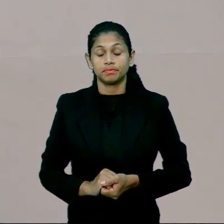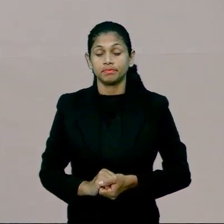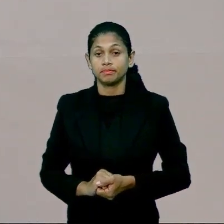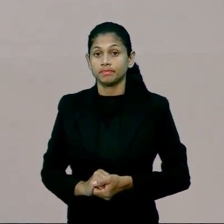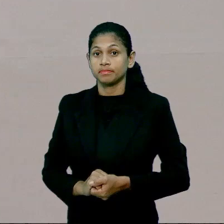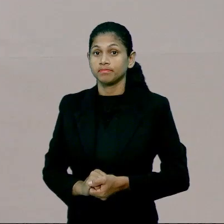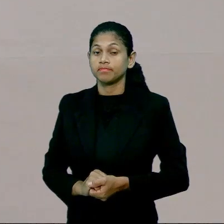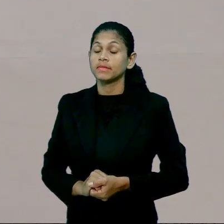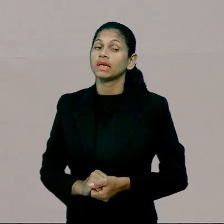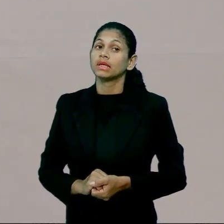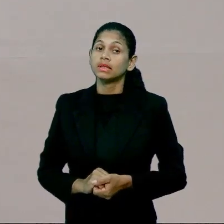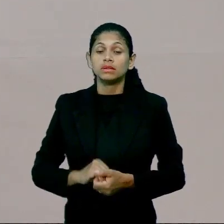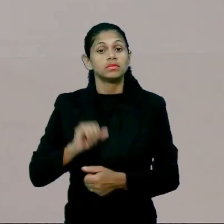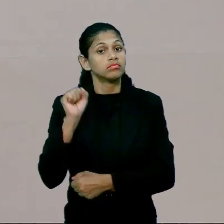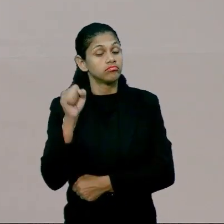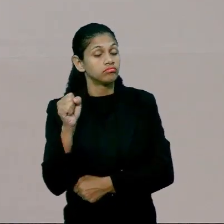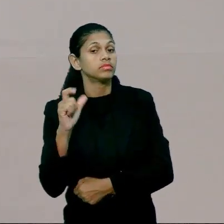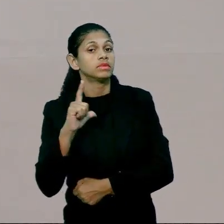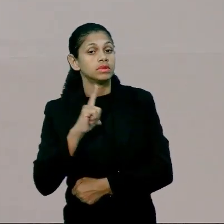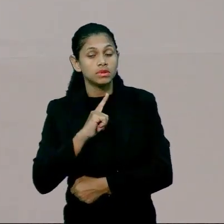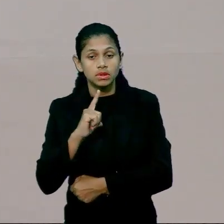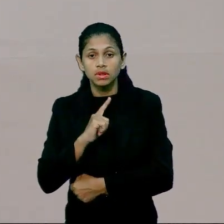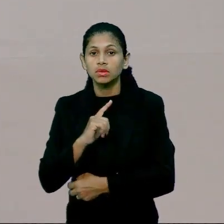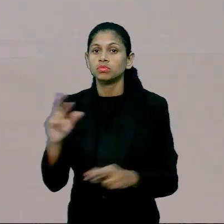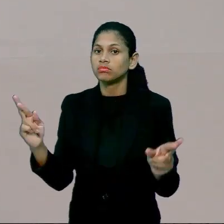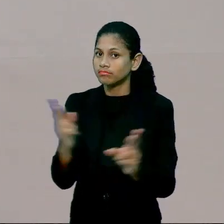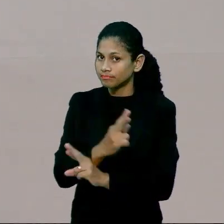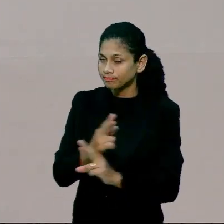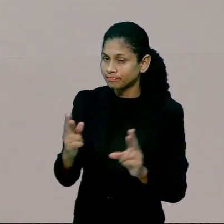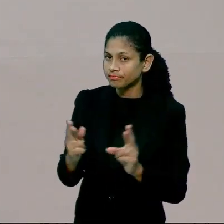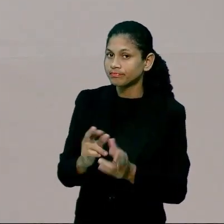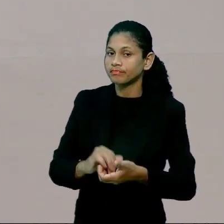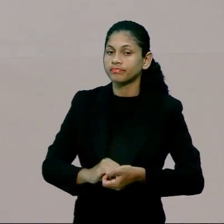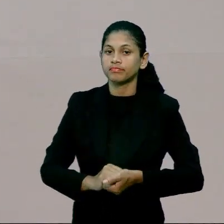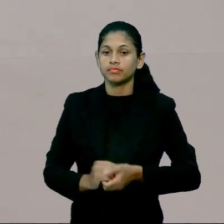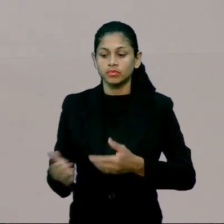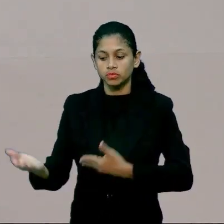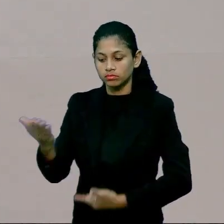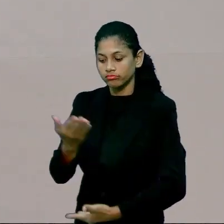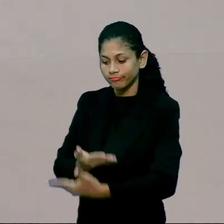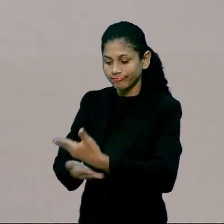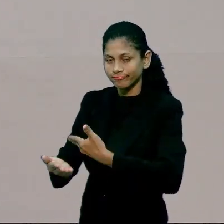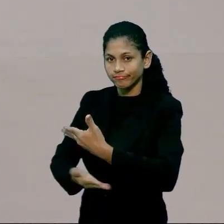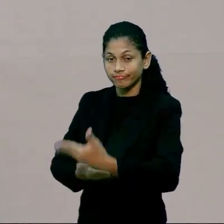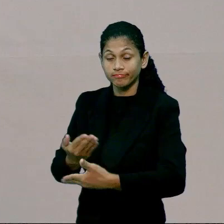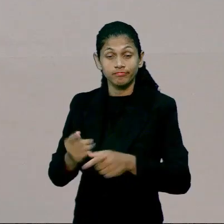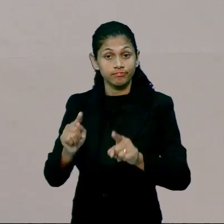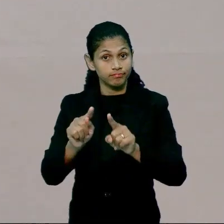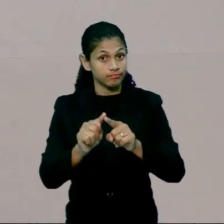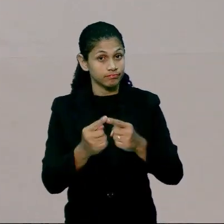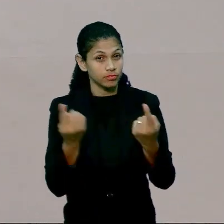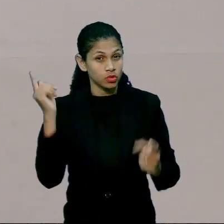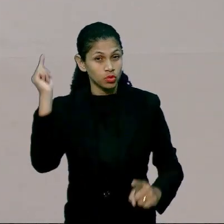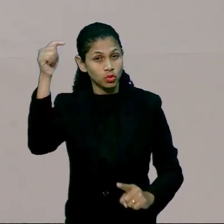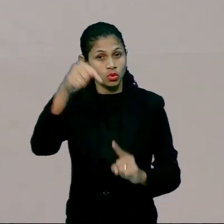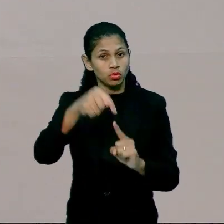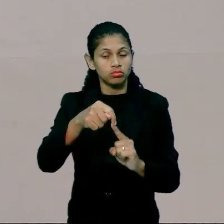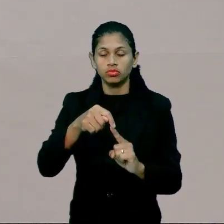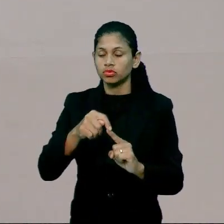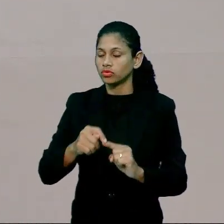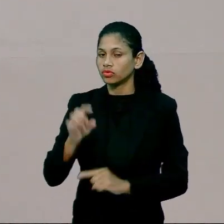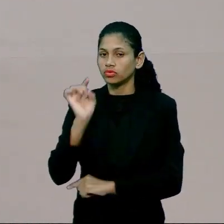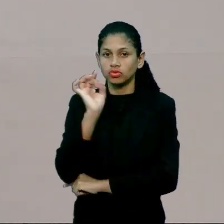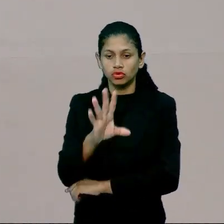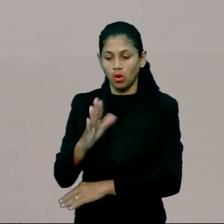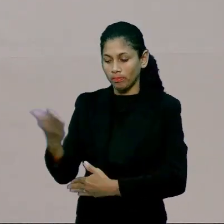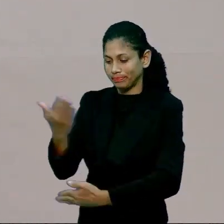Apesar de haver sim uma interação entre esses professores, vocês podem ver que o objetivo não era somente a interação,